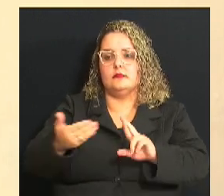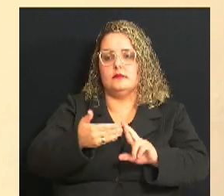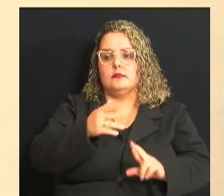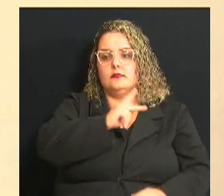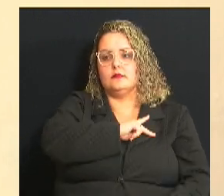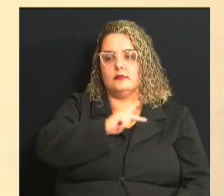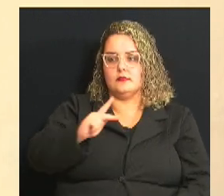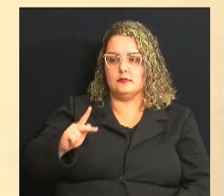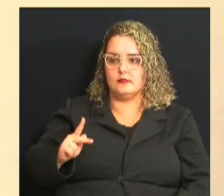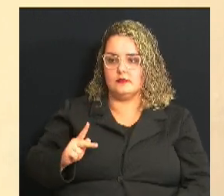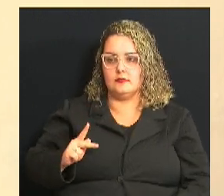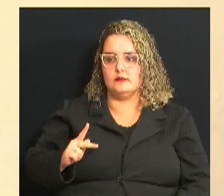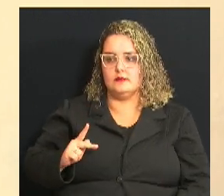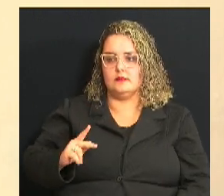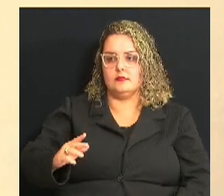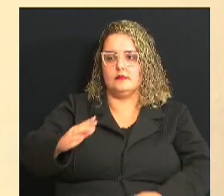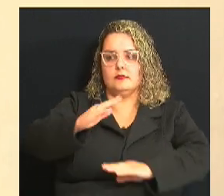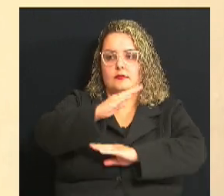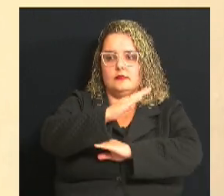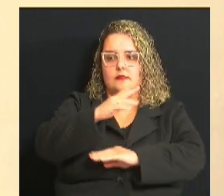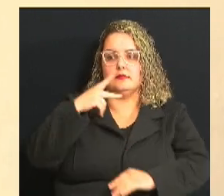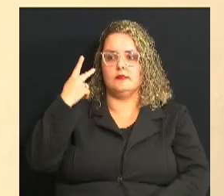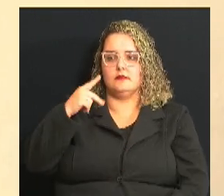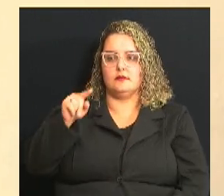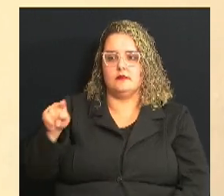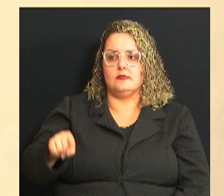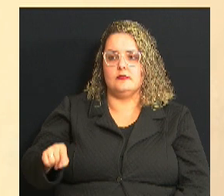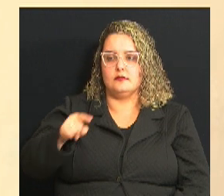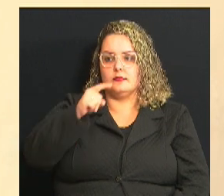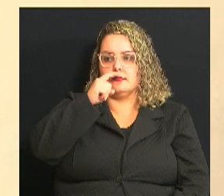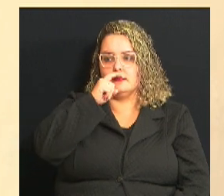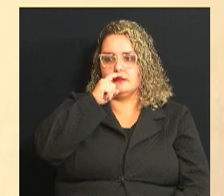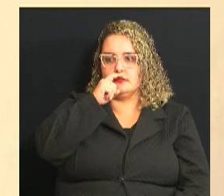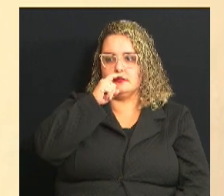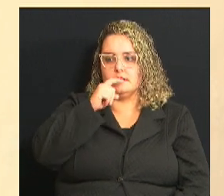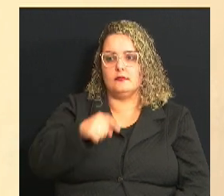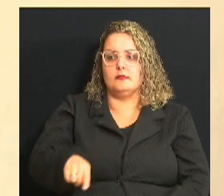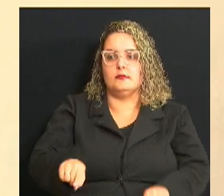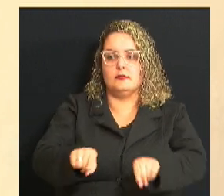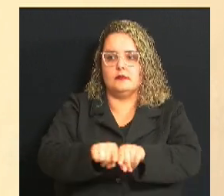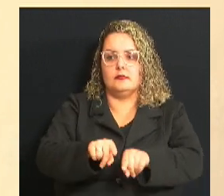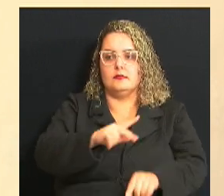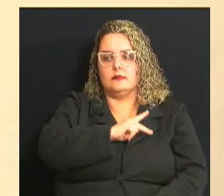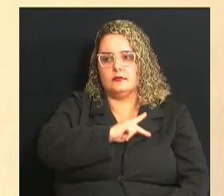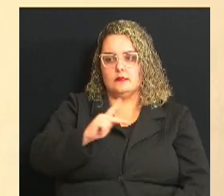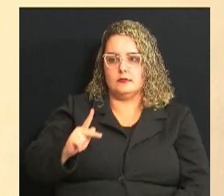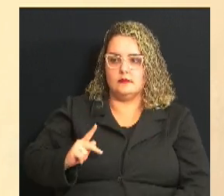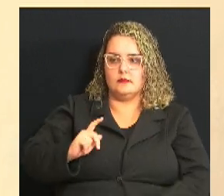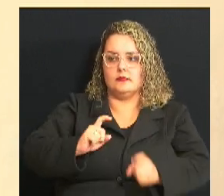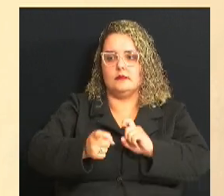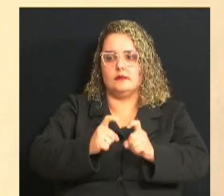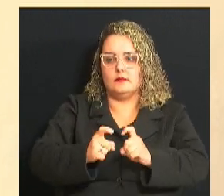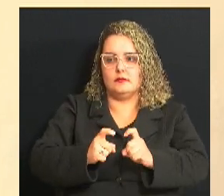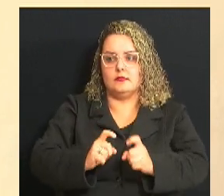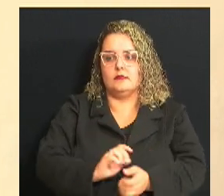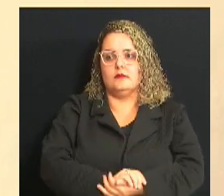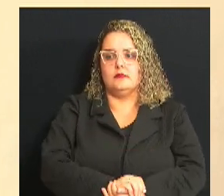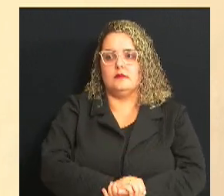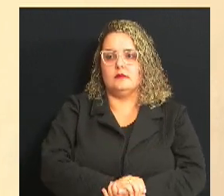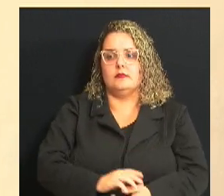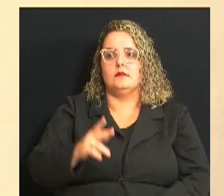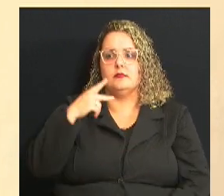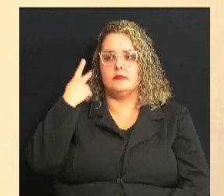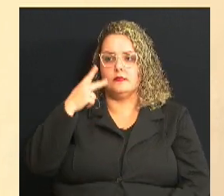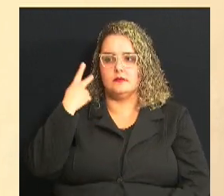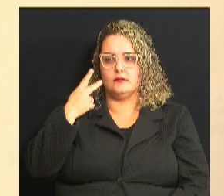Câmara Municipal de Campinas, vereador Zé Carlos, e para presidir esta reunião solene, o